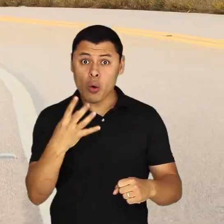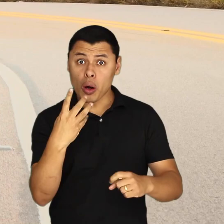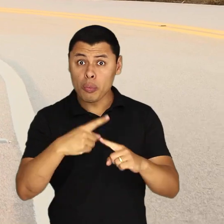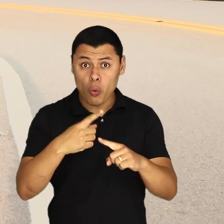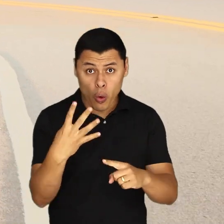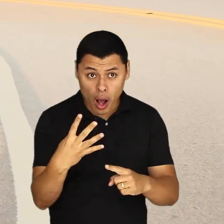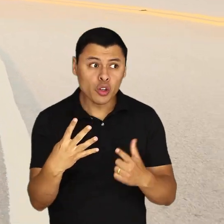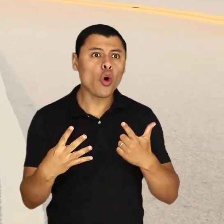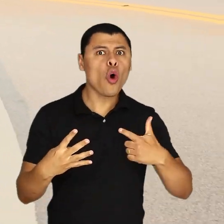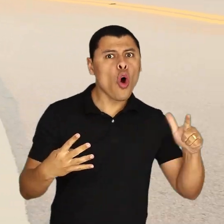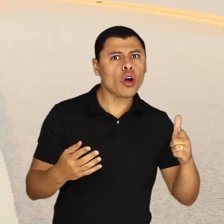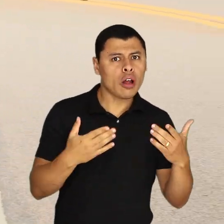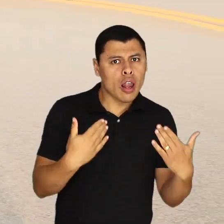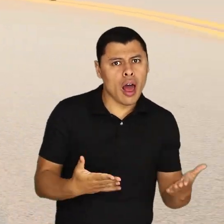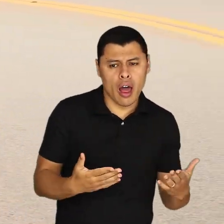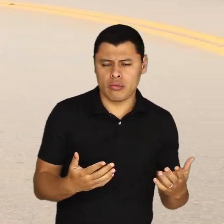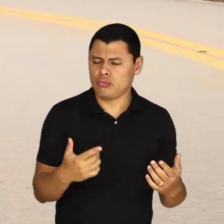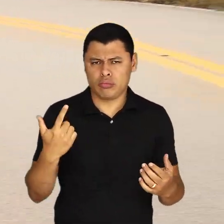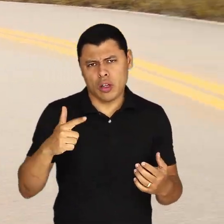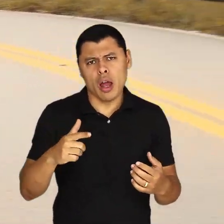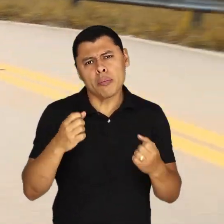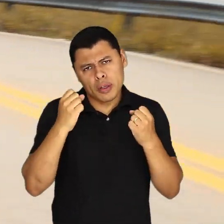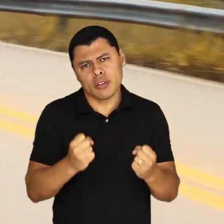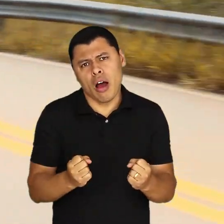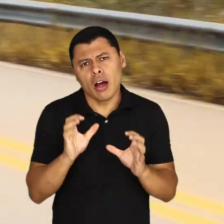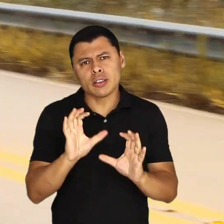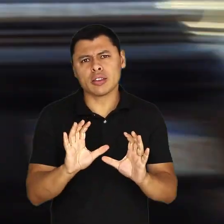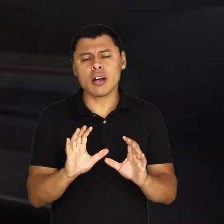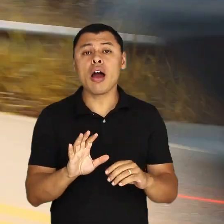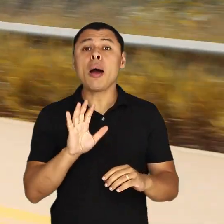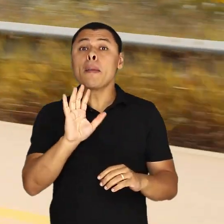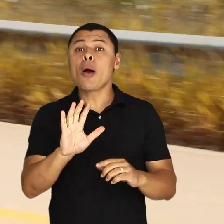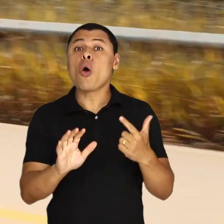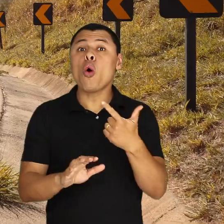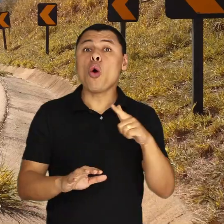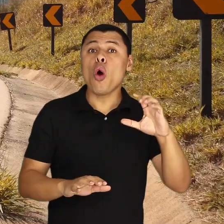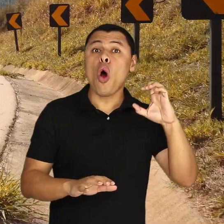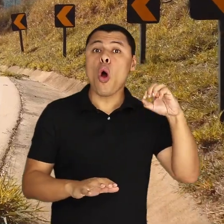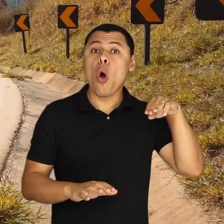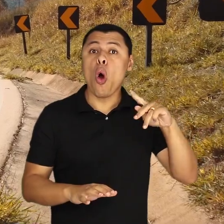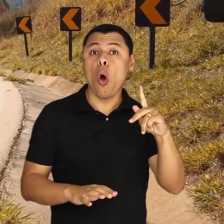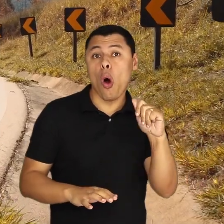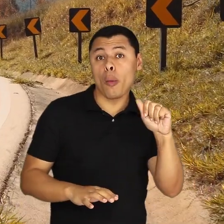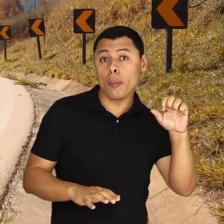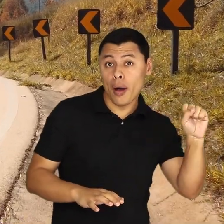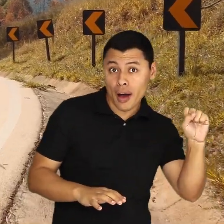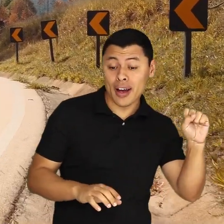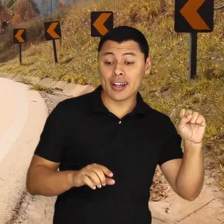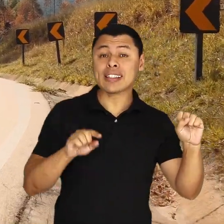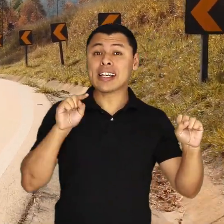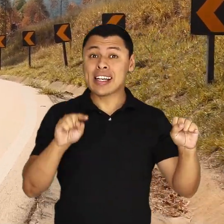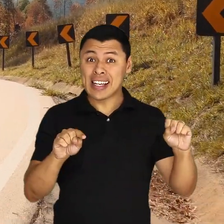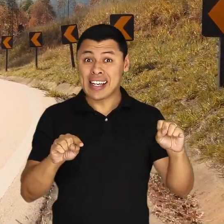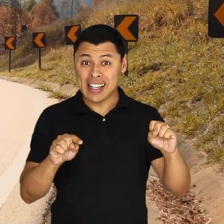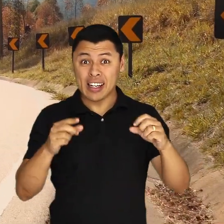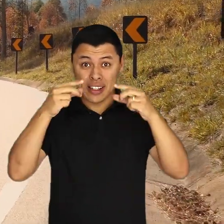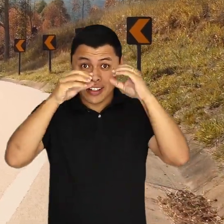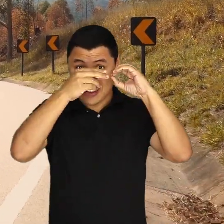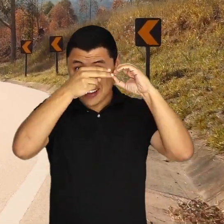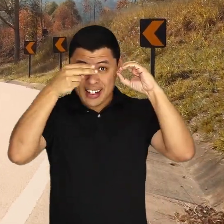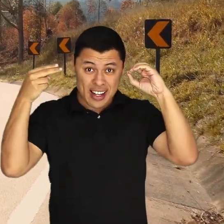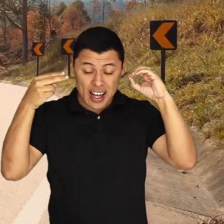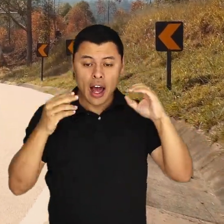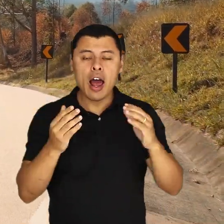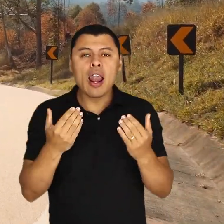proposta 4x4 é exatamente leve, mas veja só, a gente está falando de um veículo que é 50 quilos mais leve que o Compass Trailhawk